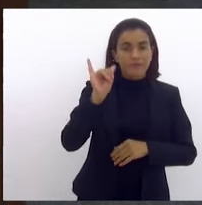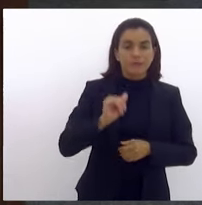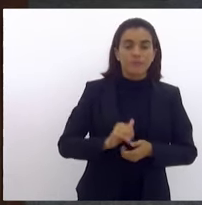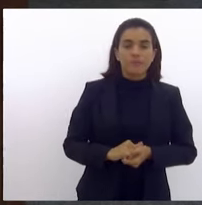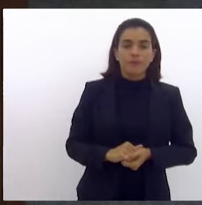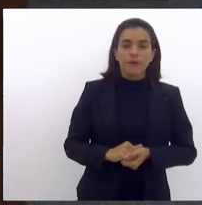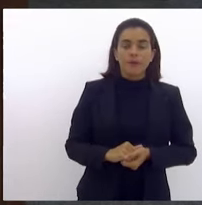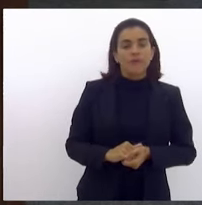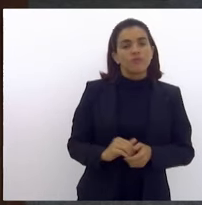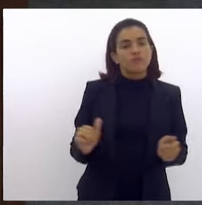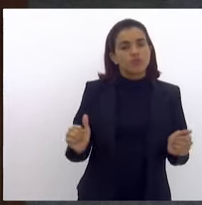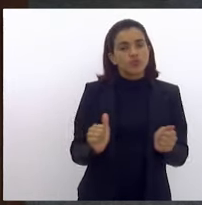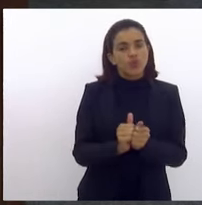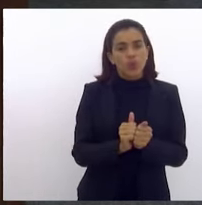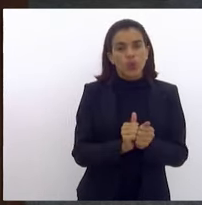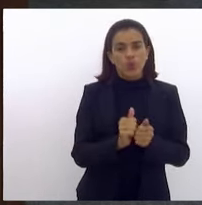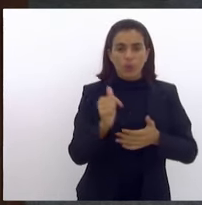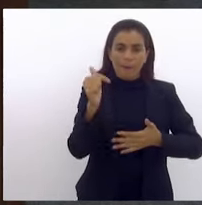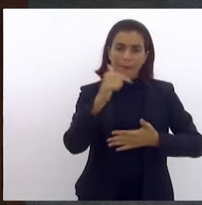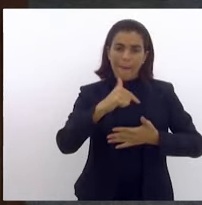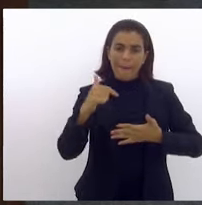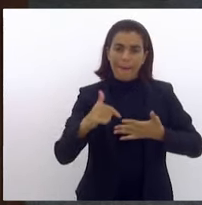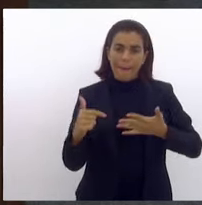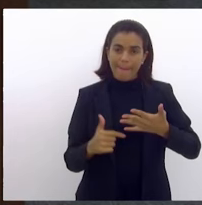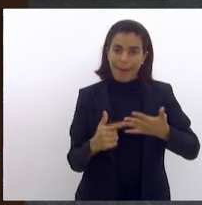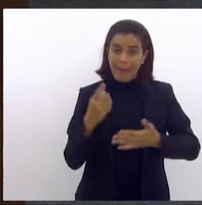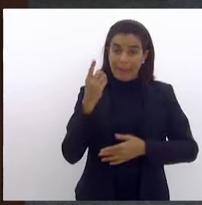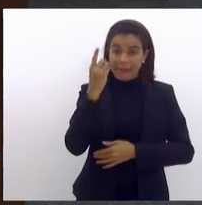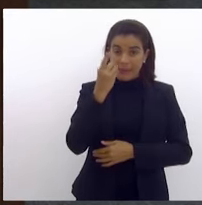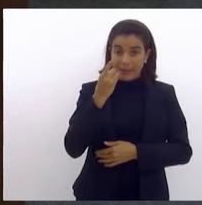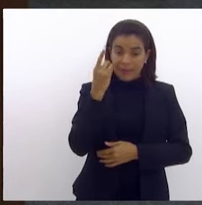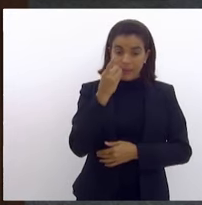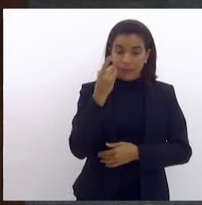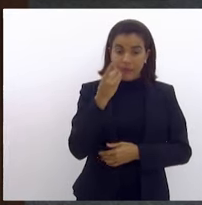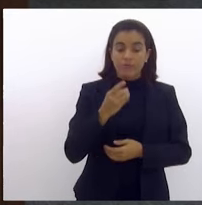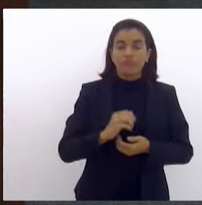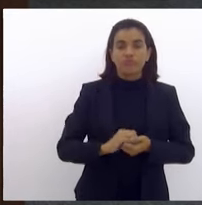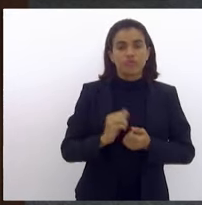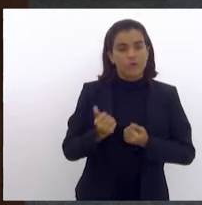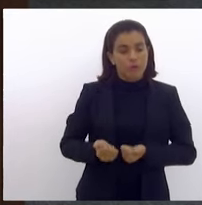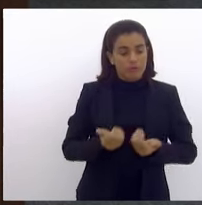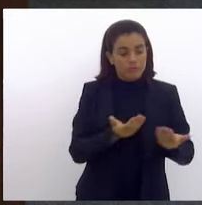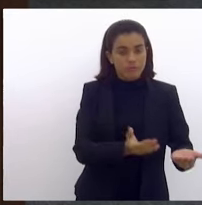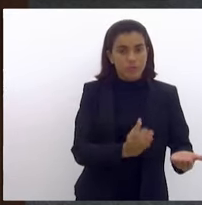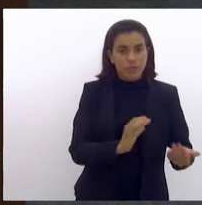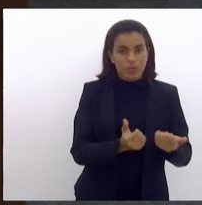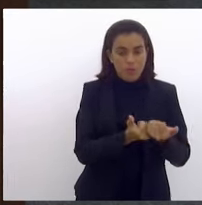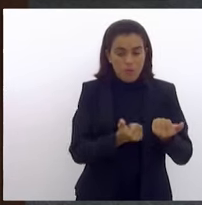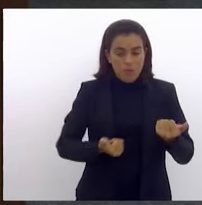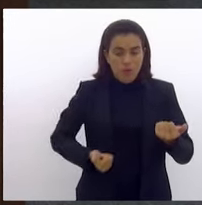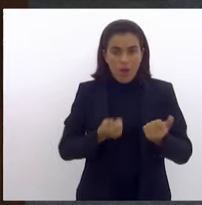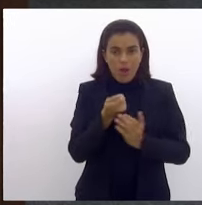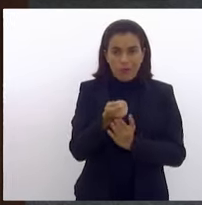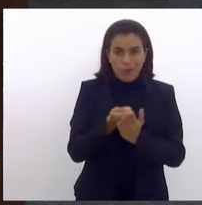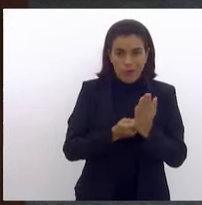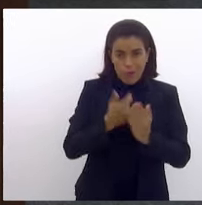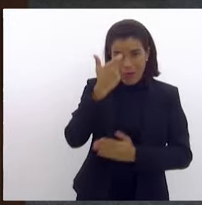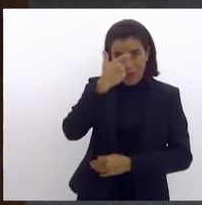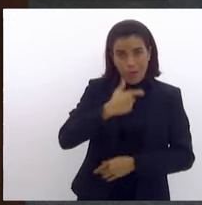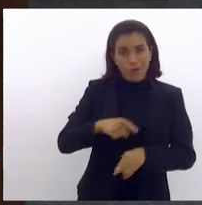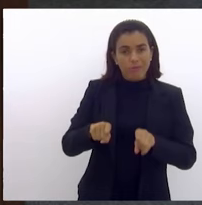junto com vários outros deputados, a quem foi concedida também a coautoria, né, são 10 aqui, eu me incluo